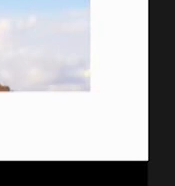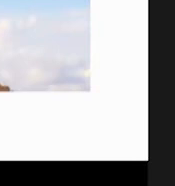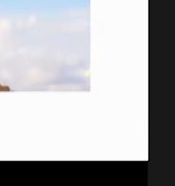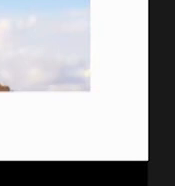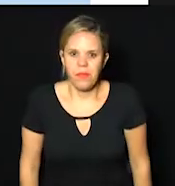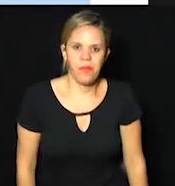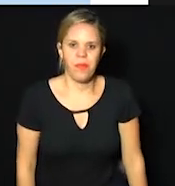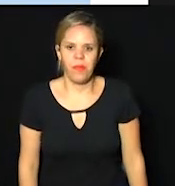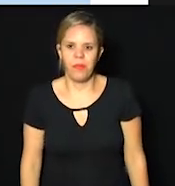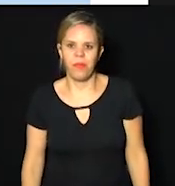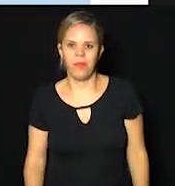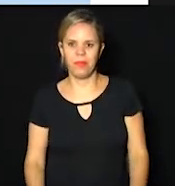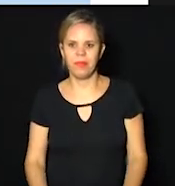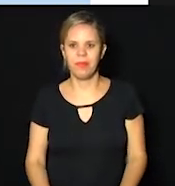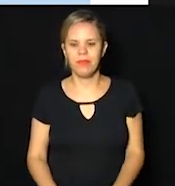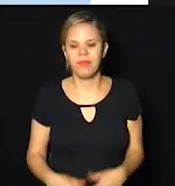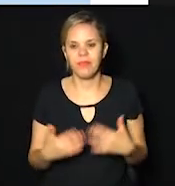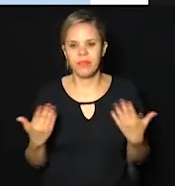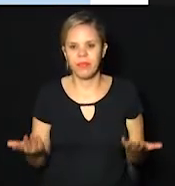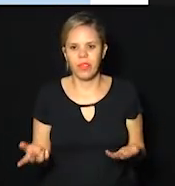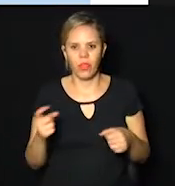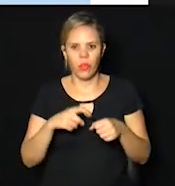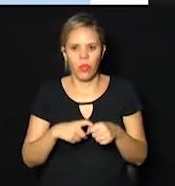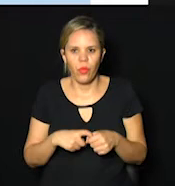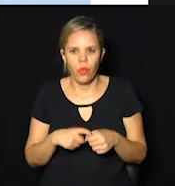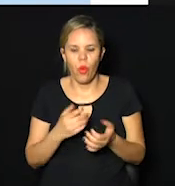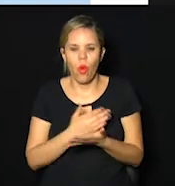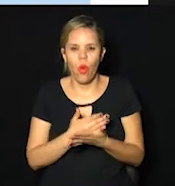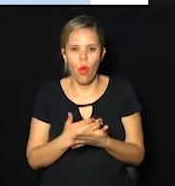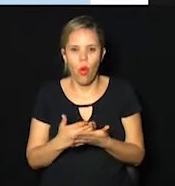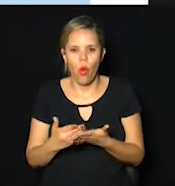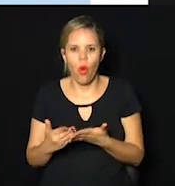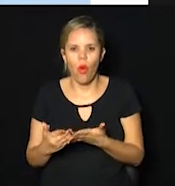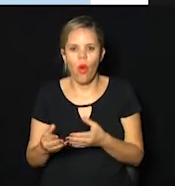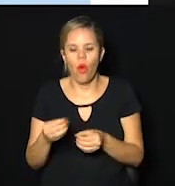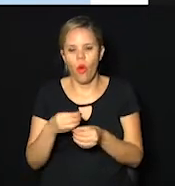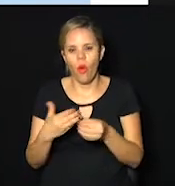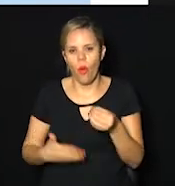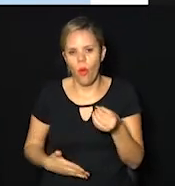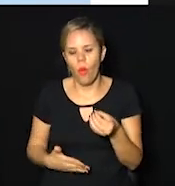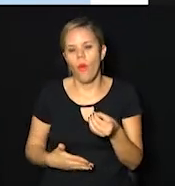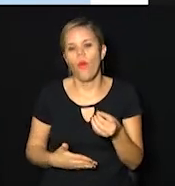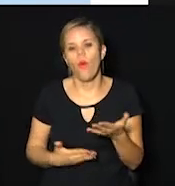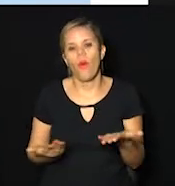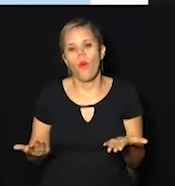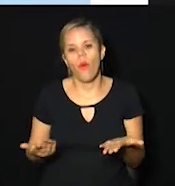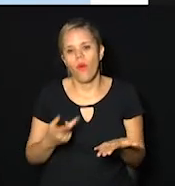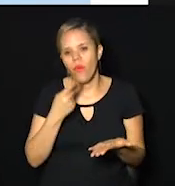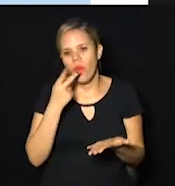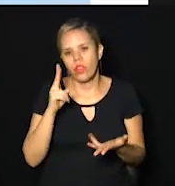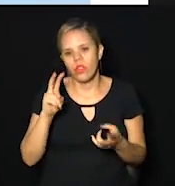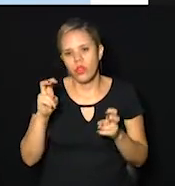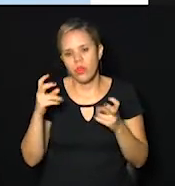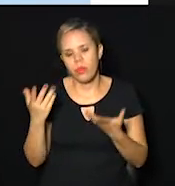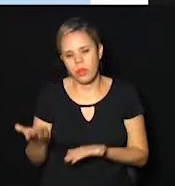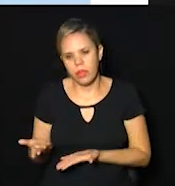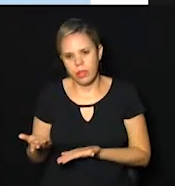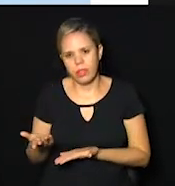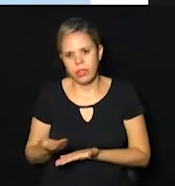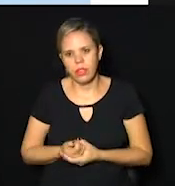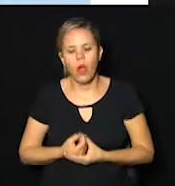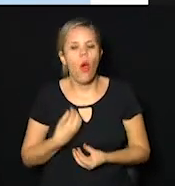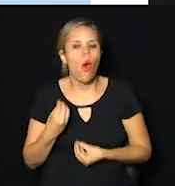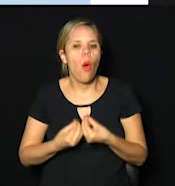Então, vamos lá, voltando, gente. Eu gosto de fazer uma incursão, quando a gente fala sobre isso, que é para falar um pouco sobre